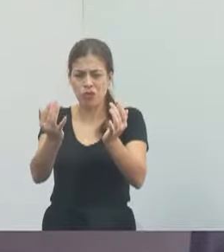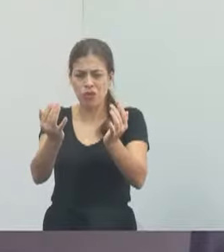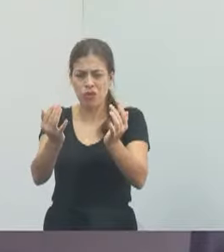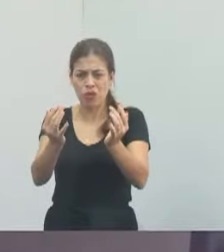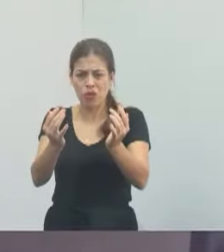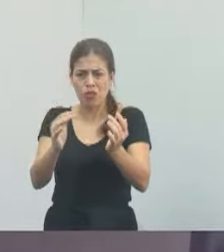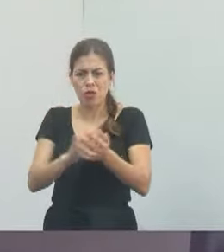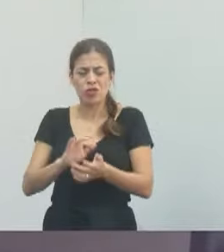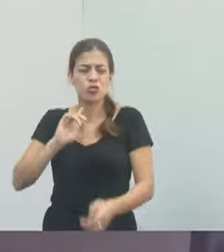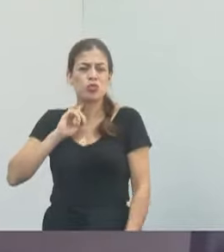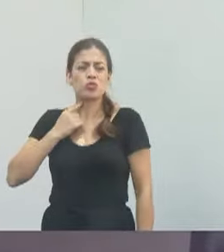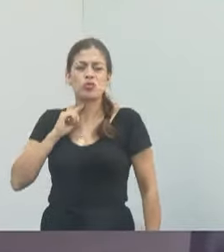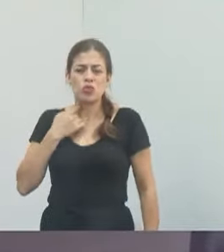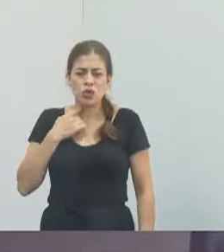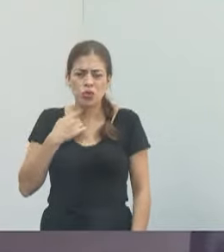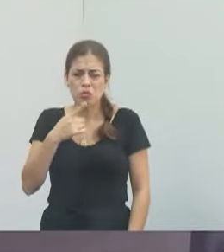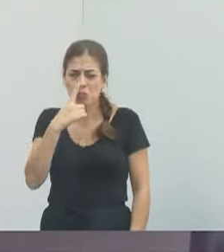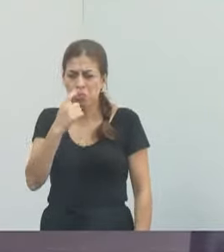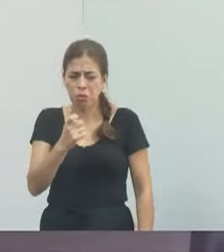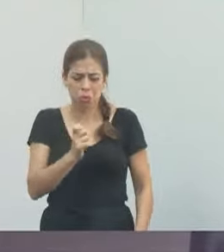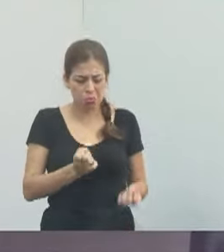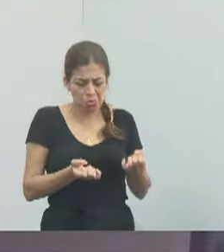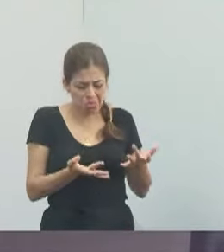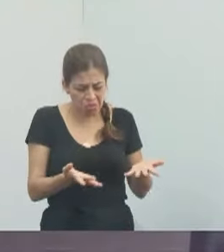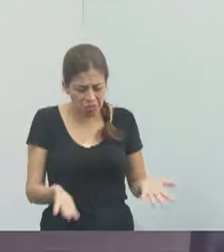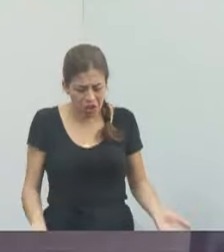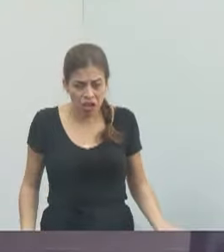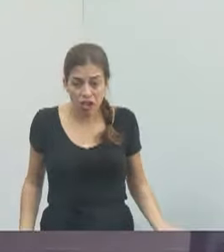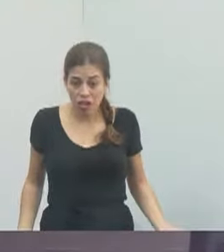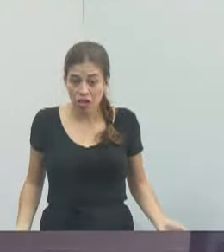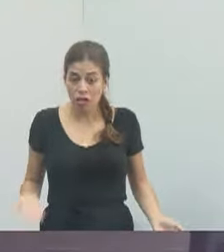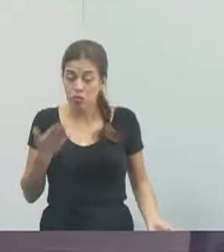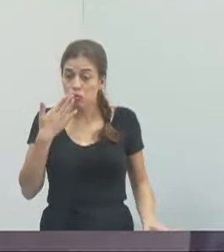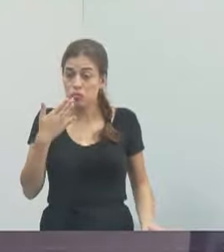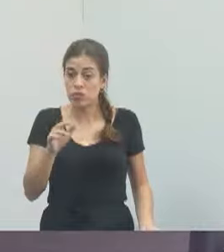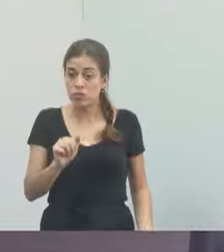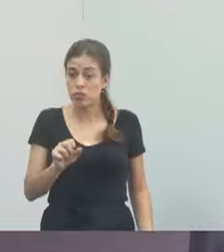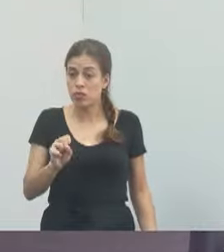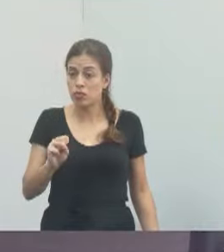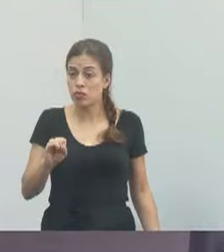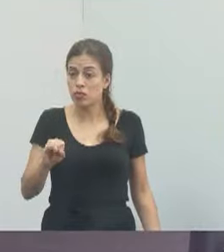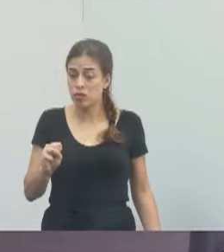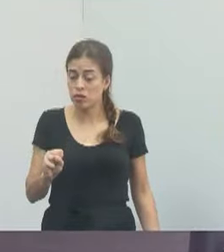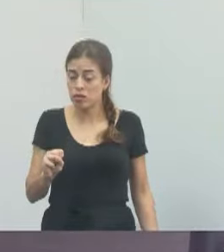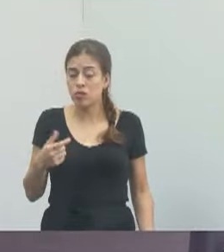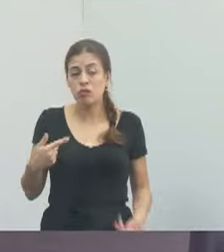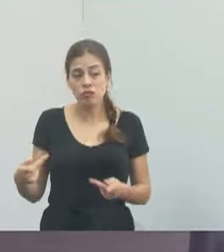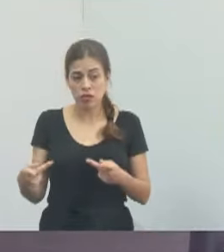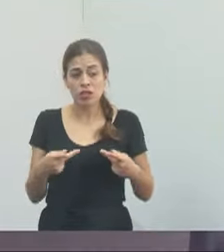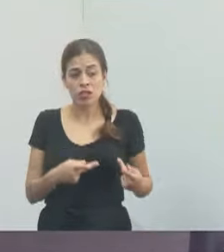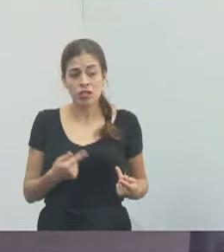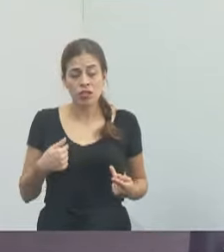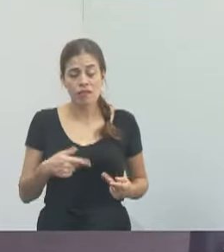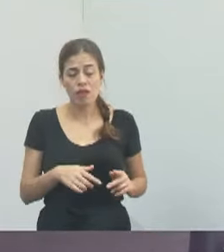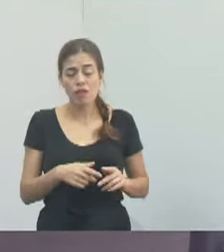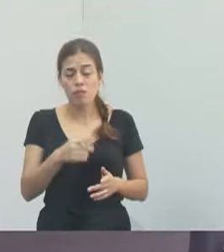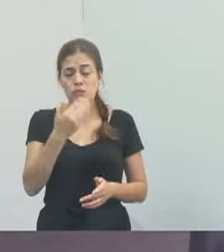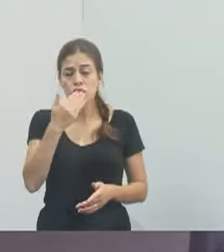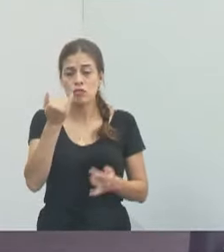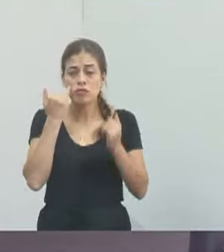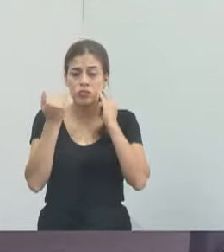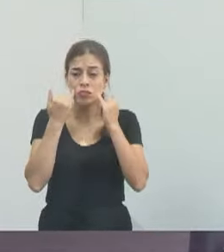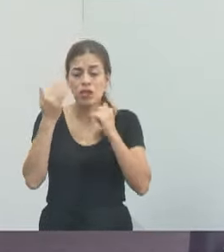pneus e antos a pedido do Assis que é da Defensoria Pública Visitei e estou encaminhando esse pedido de informação para